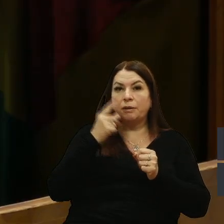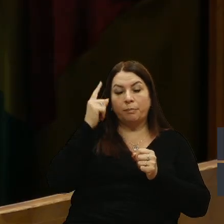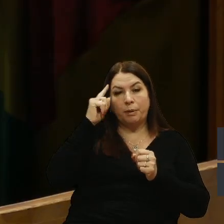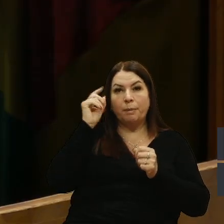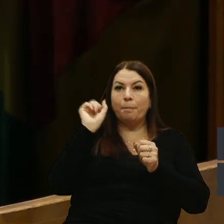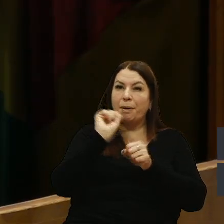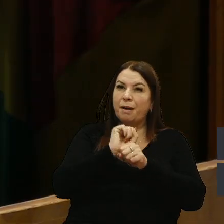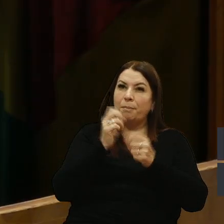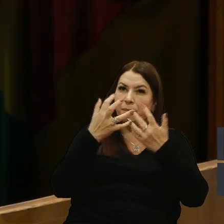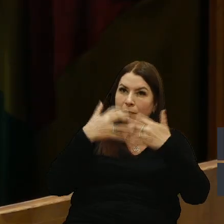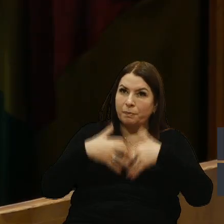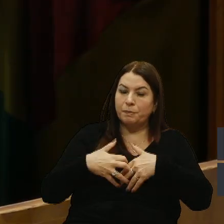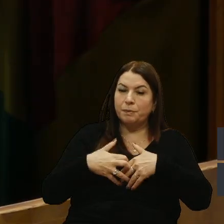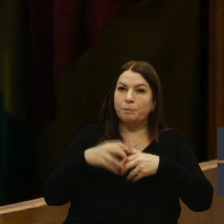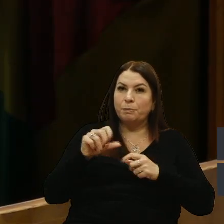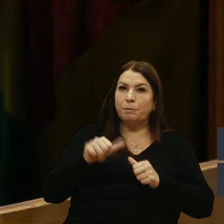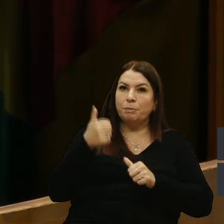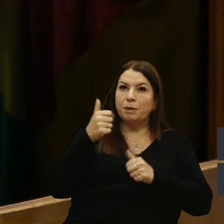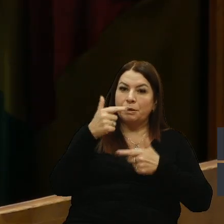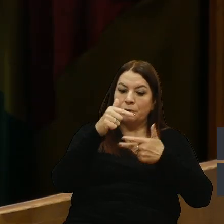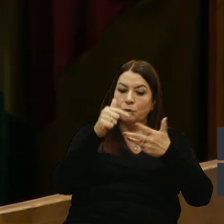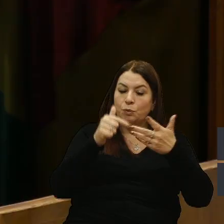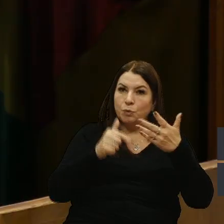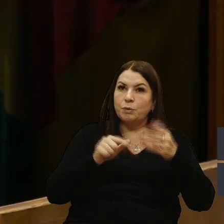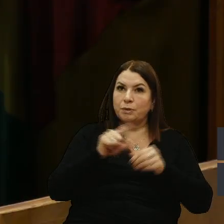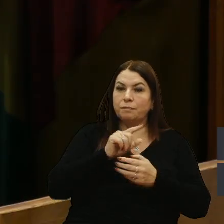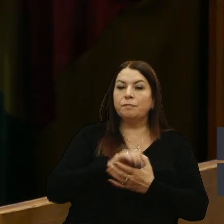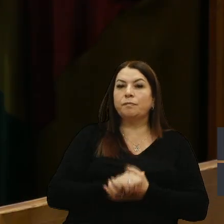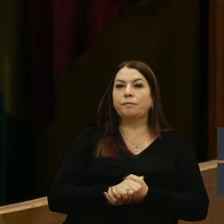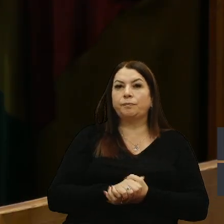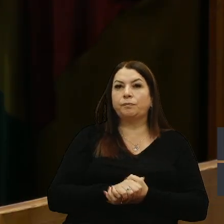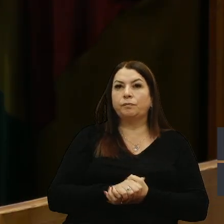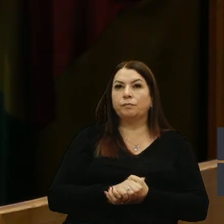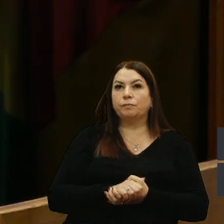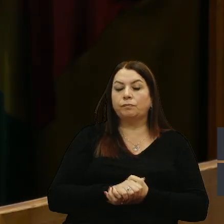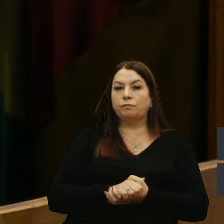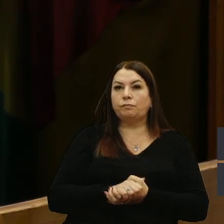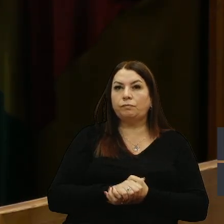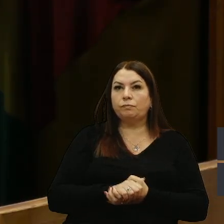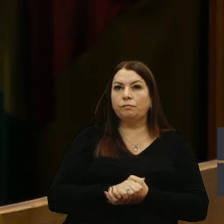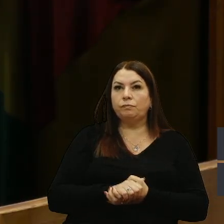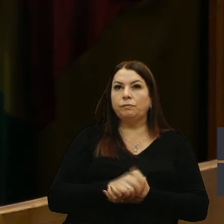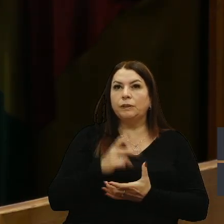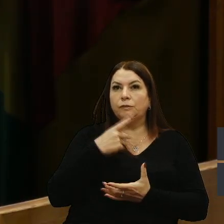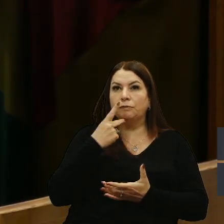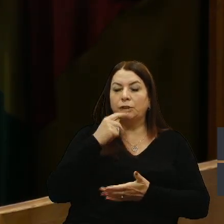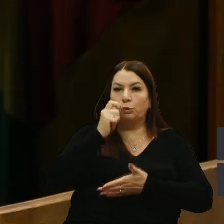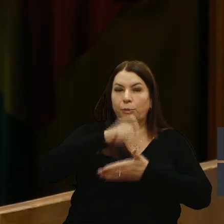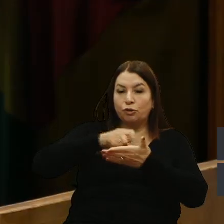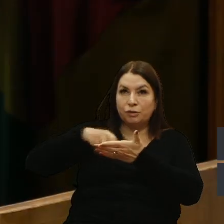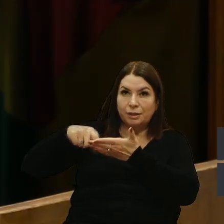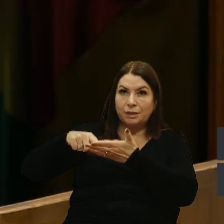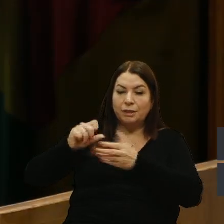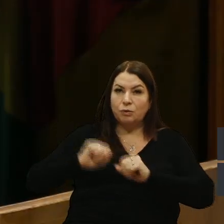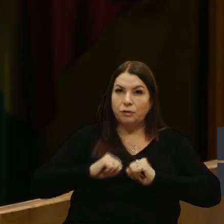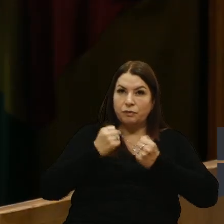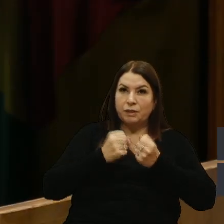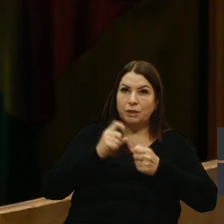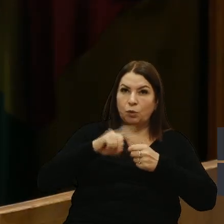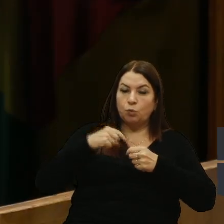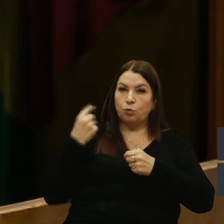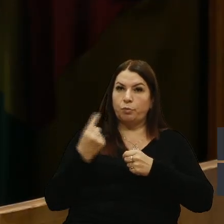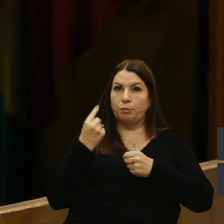reflexão dos primeiros pontos aqui que eles falam num abaixo-assinado em defesa da